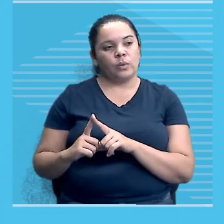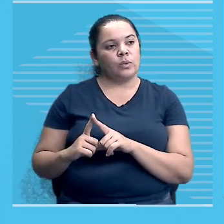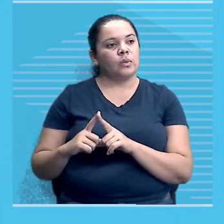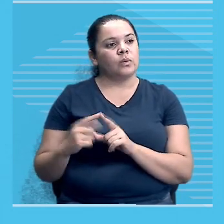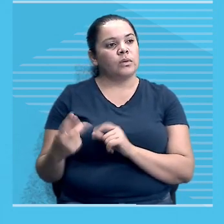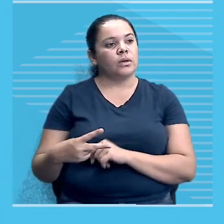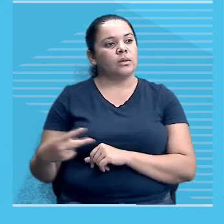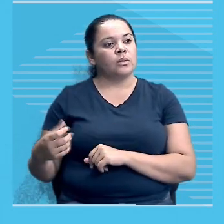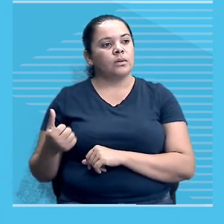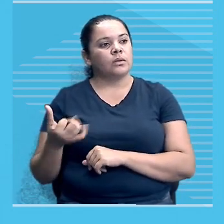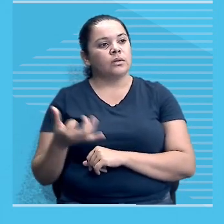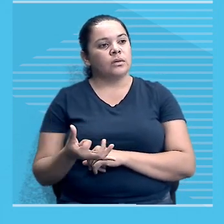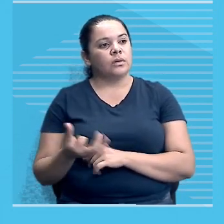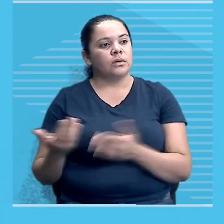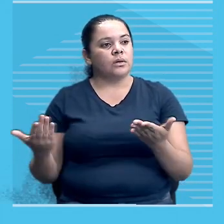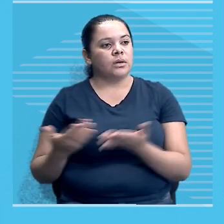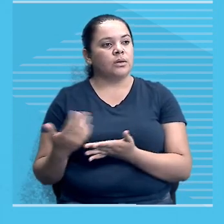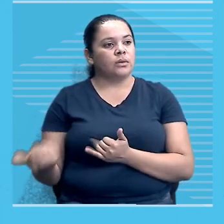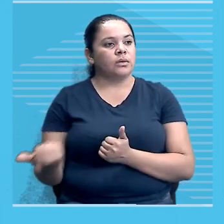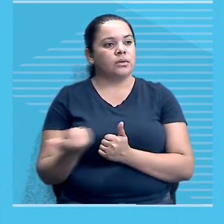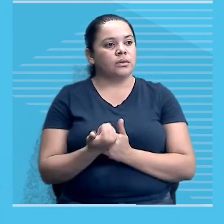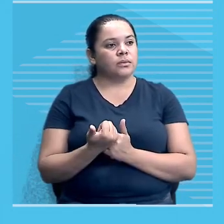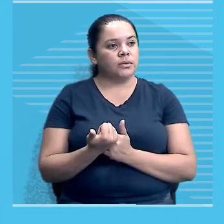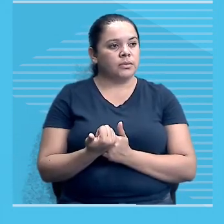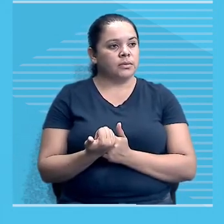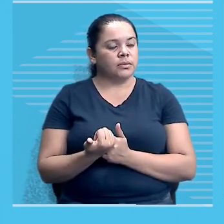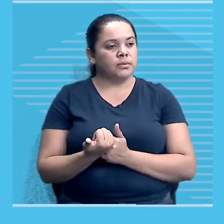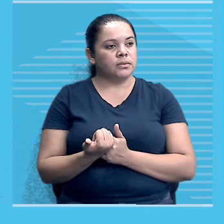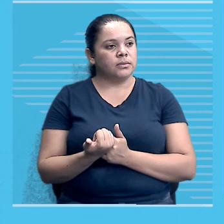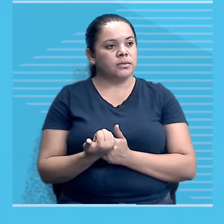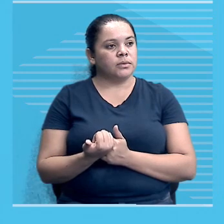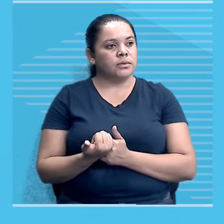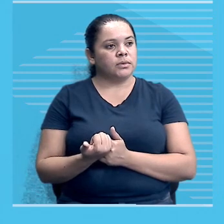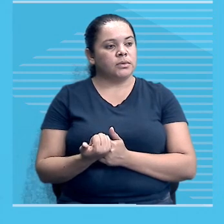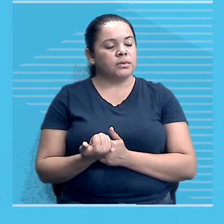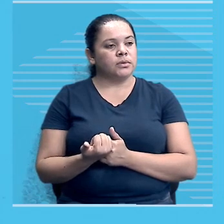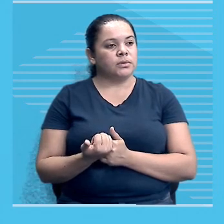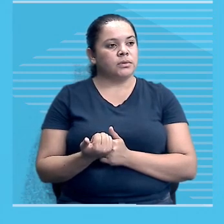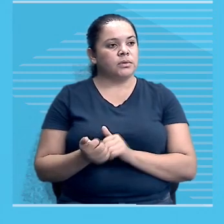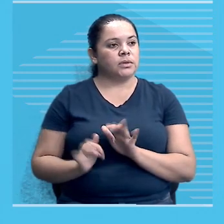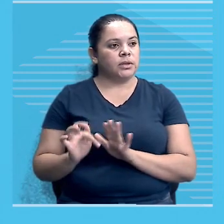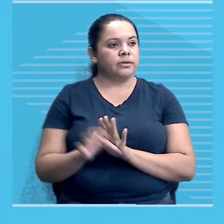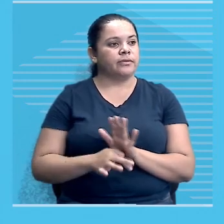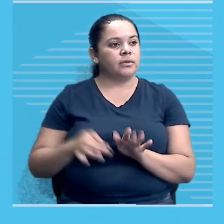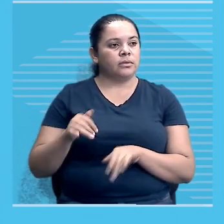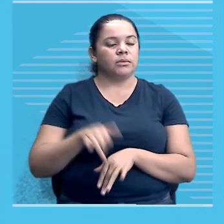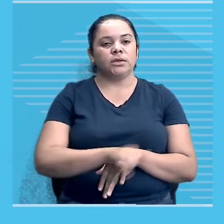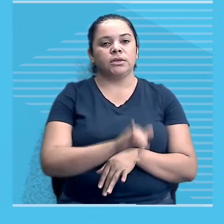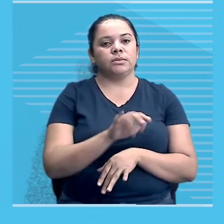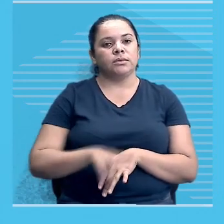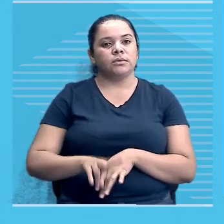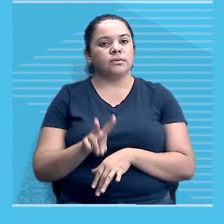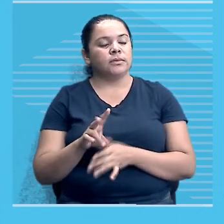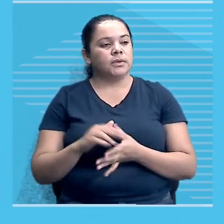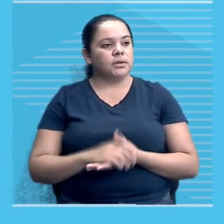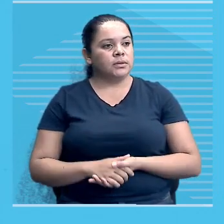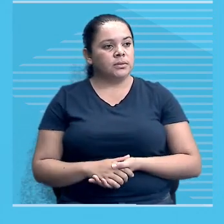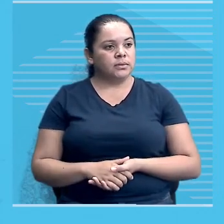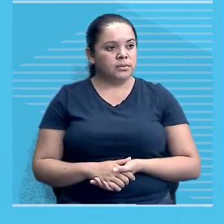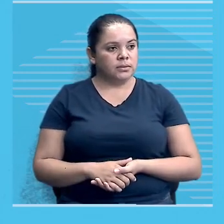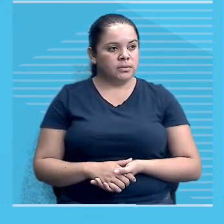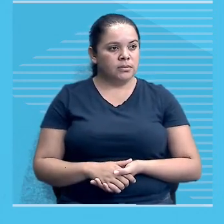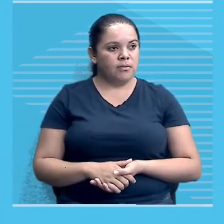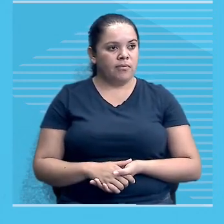você faz você substitui lá na fórmula do Y do vértice né - Delta